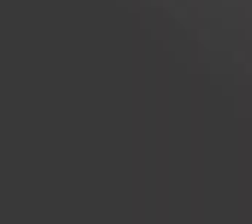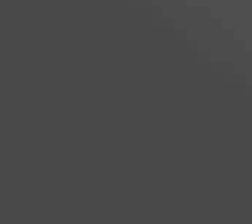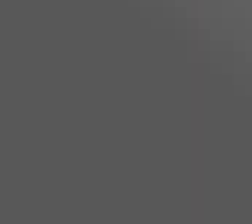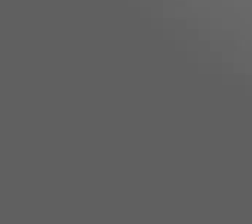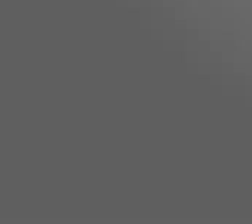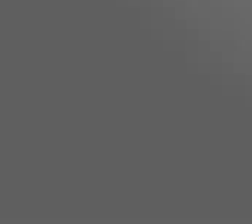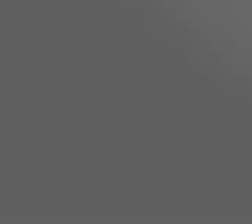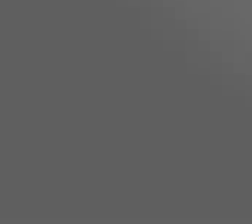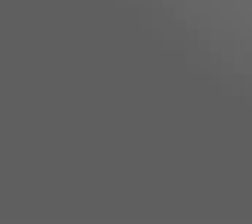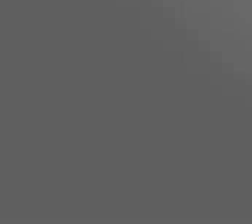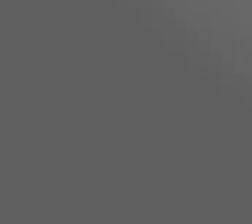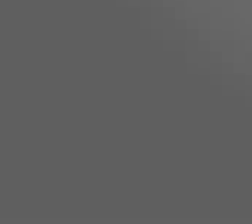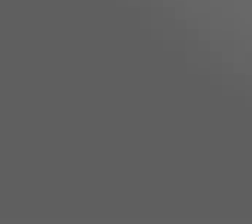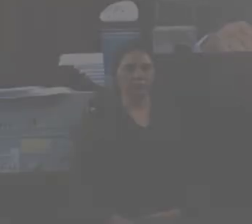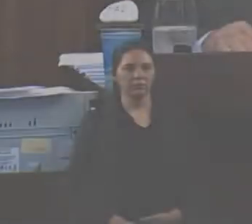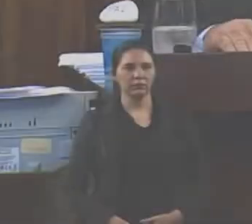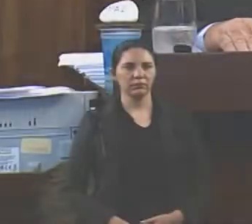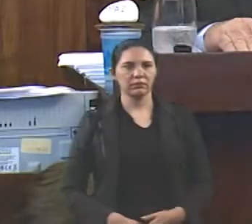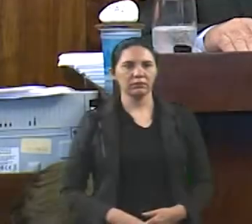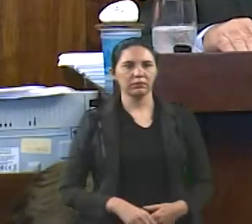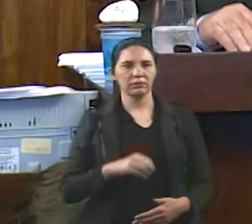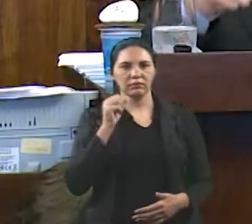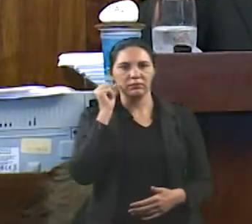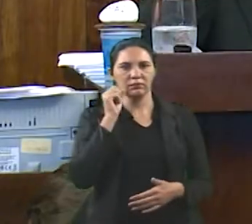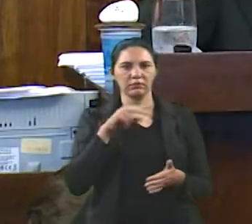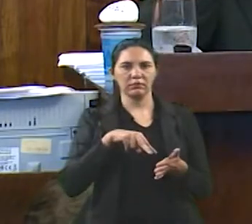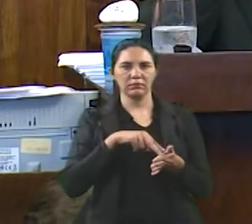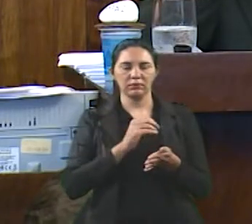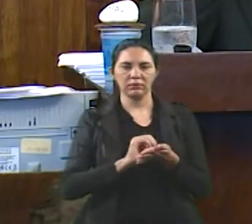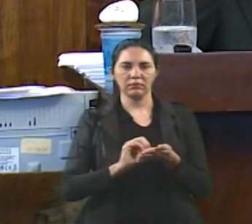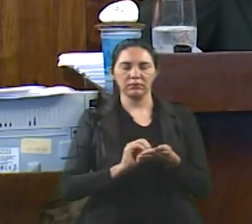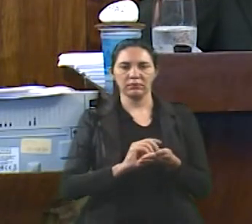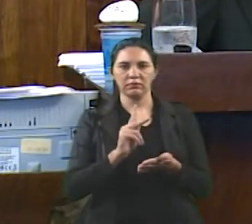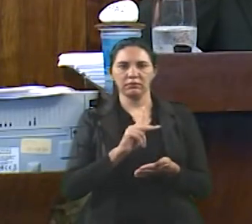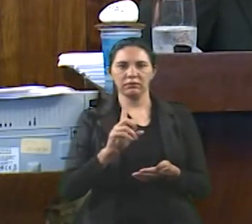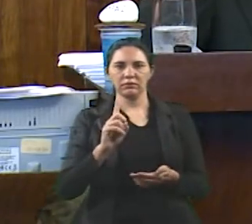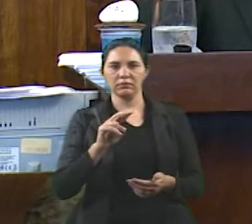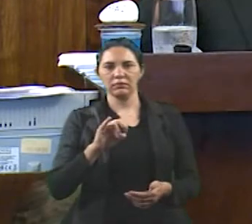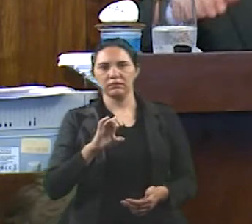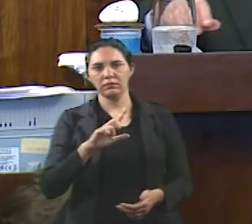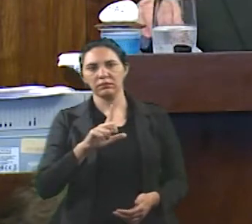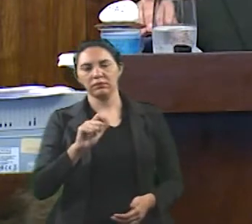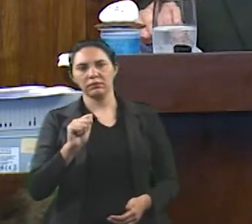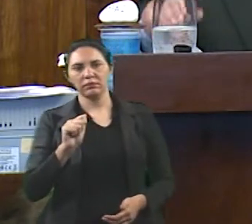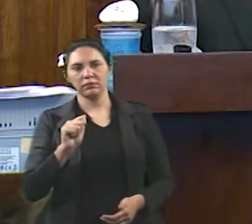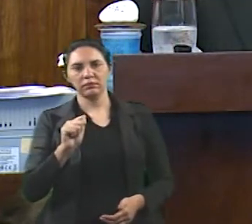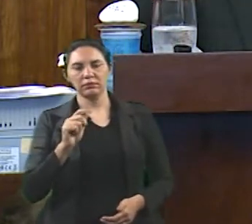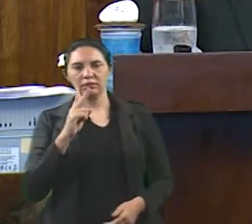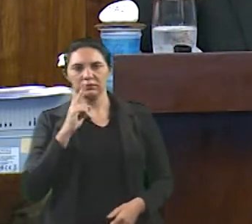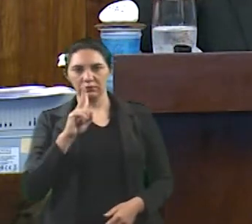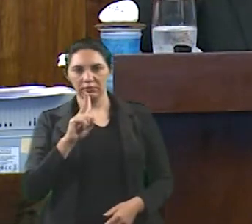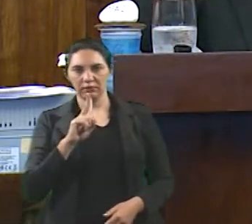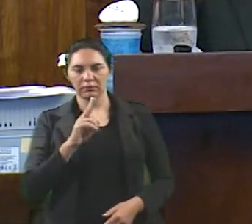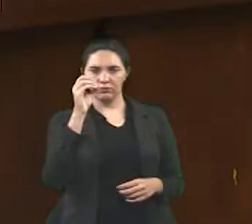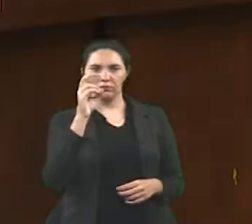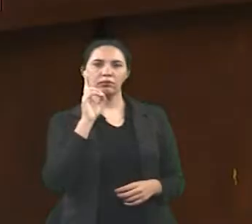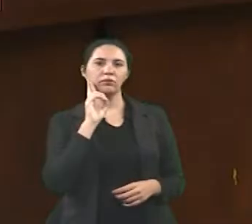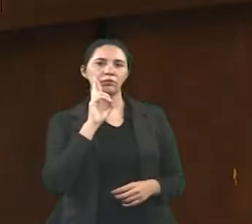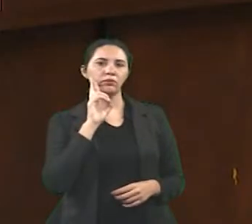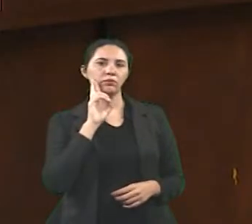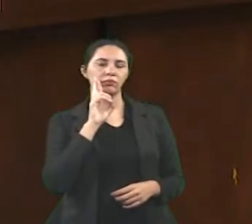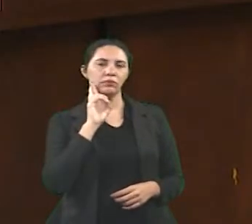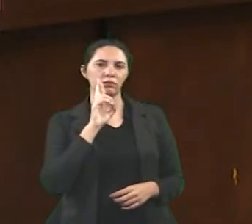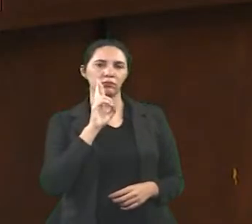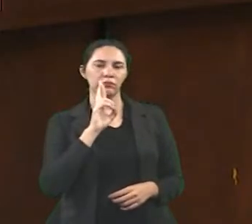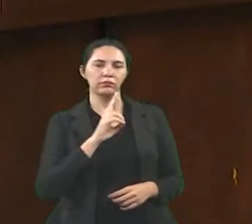e os vereadores da câmara municipal de Marília se reuniram para a sessão com 11 projetos em Pauta